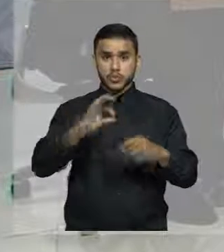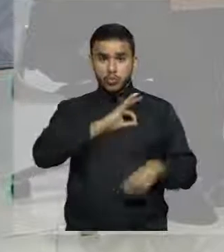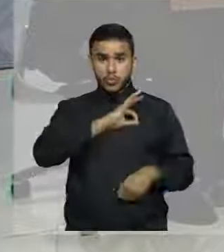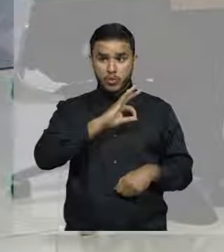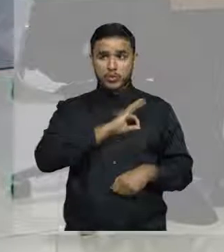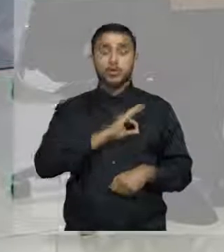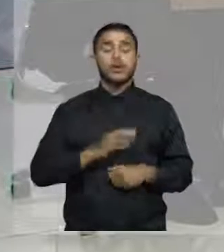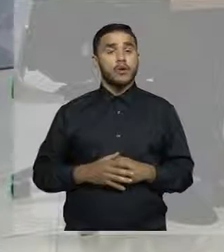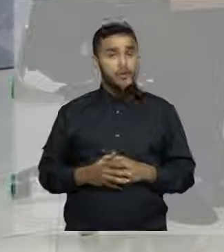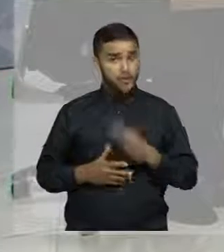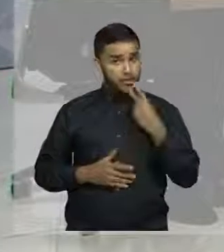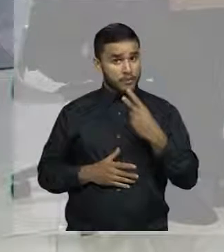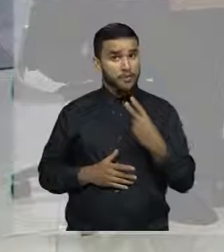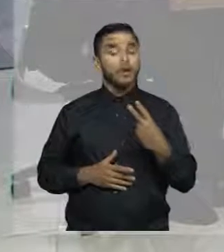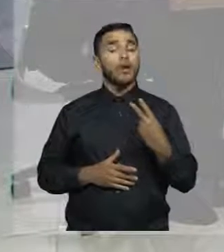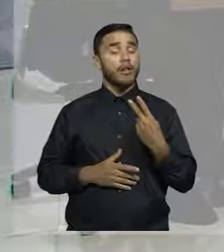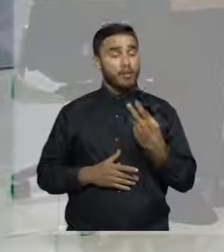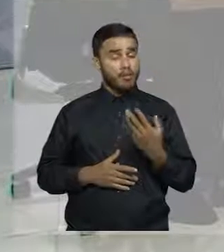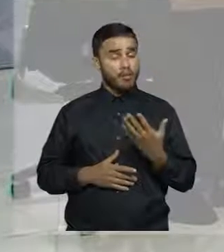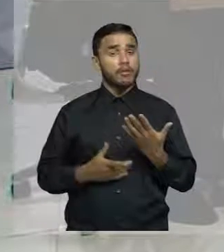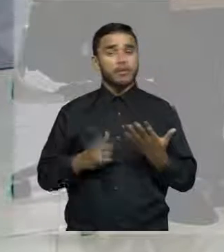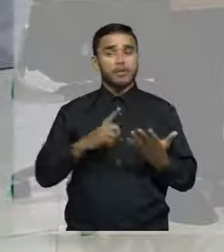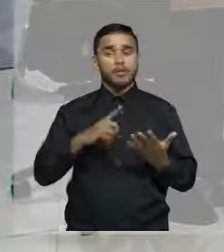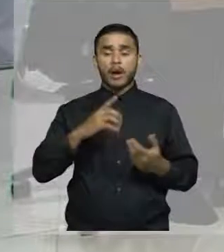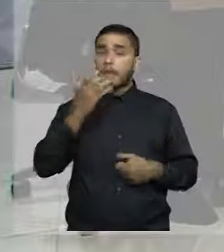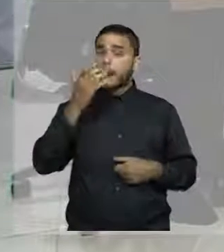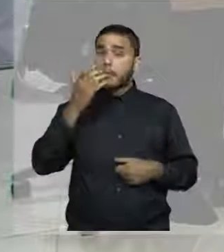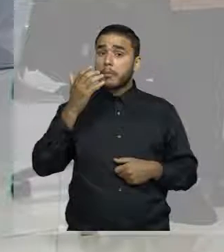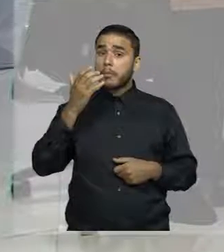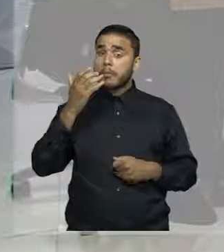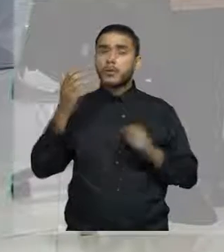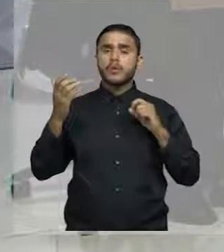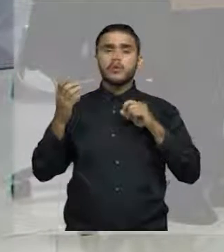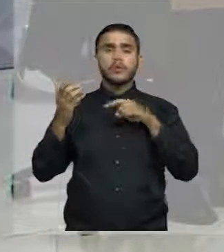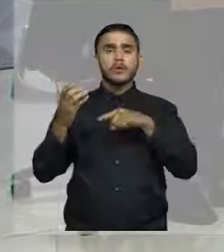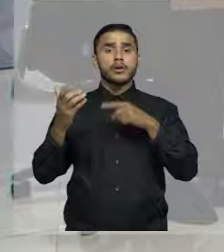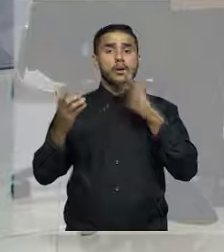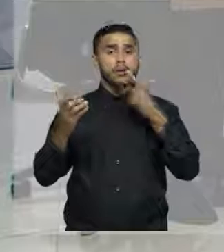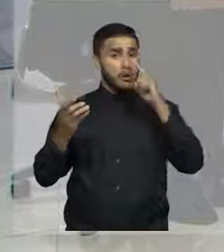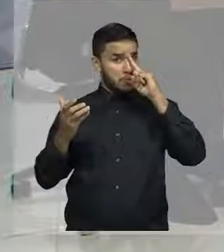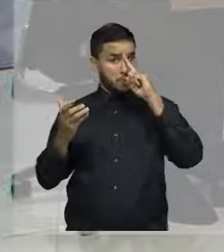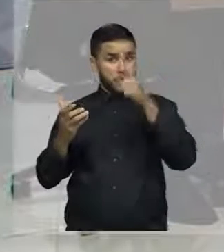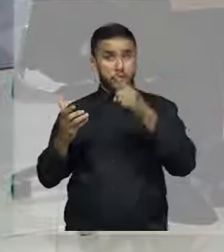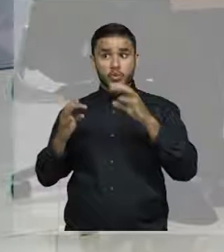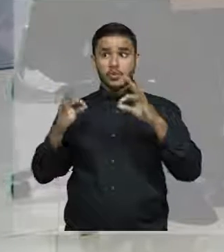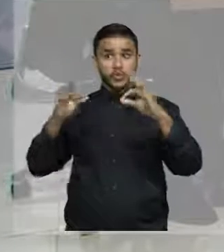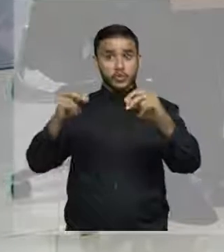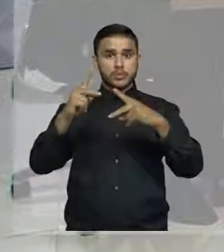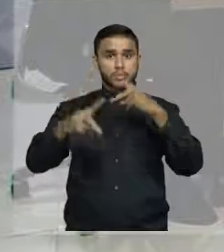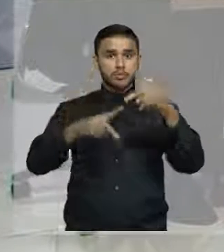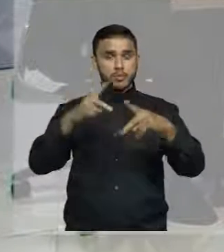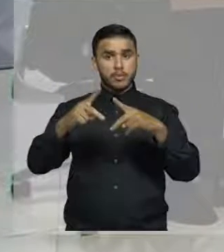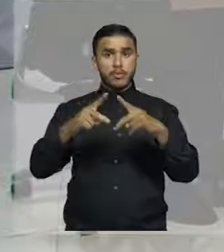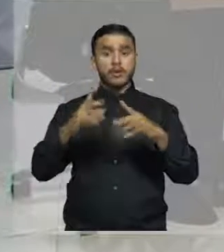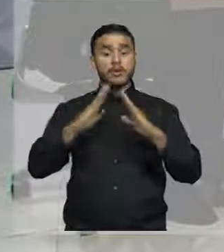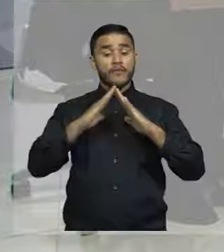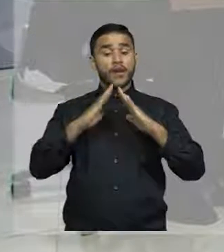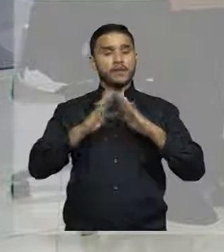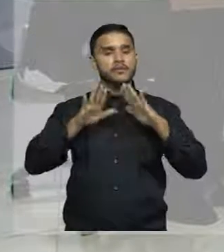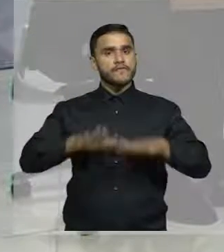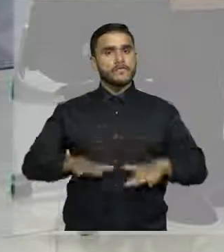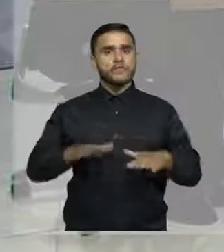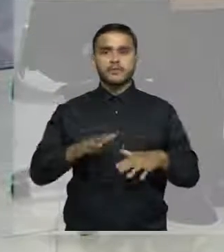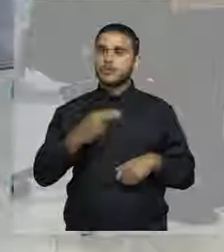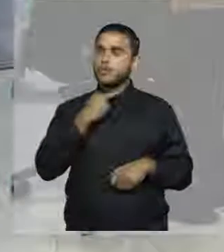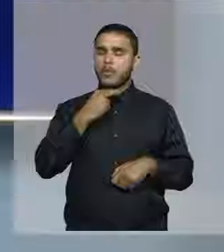mandando, um dos áudios que chegaram a mim, mandava que as pessoas se recolhessem para suas casas e não